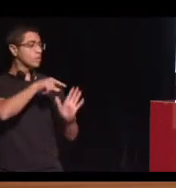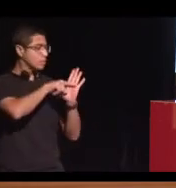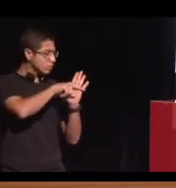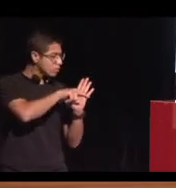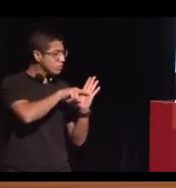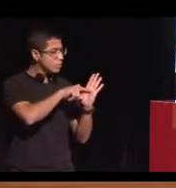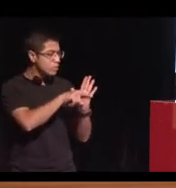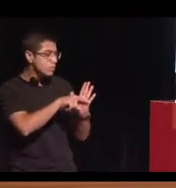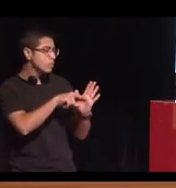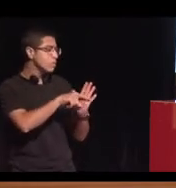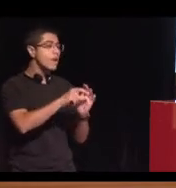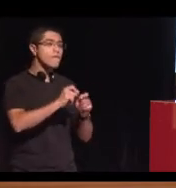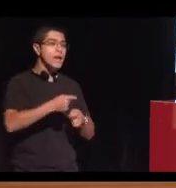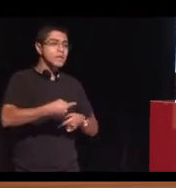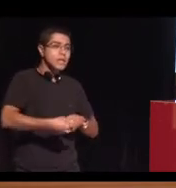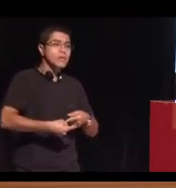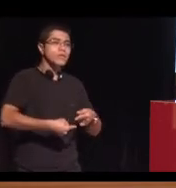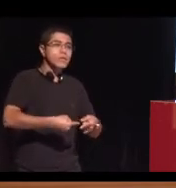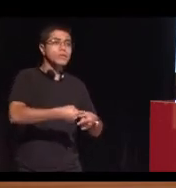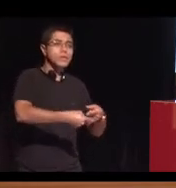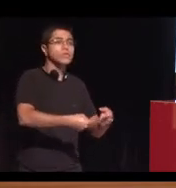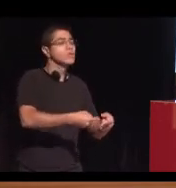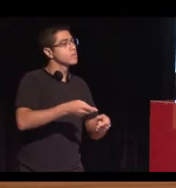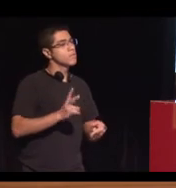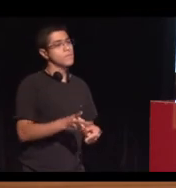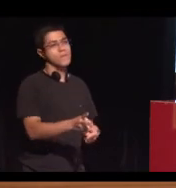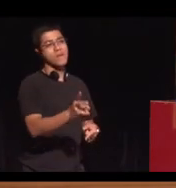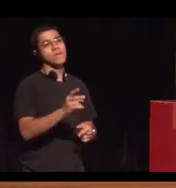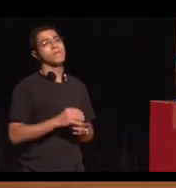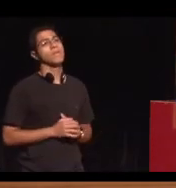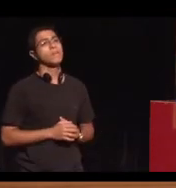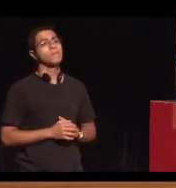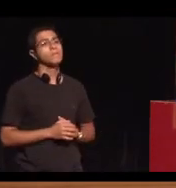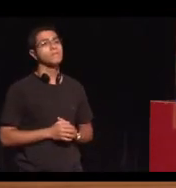esse ciclo a cada migração que a gente fez.